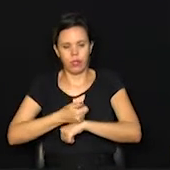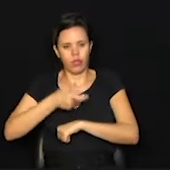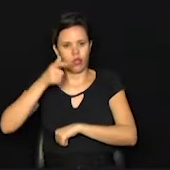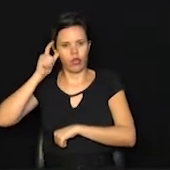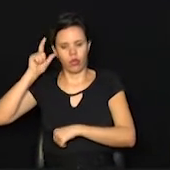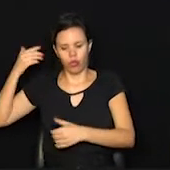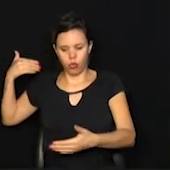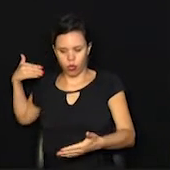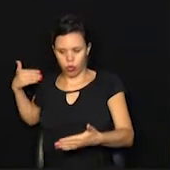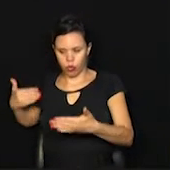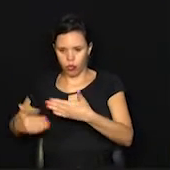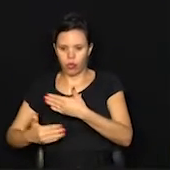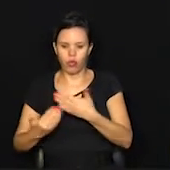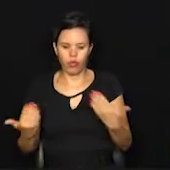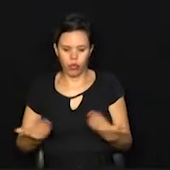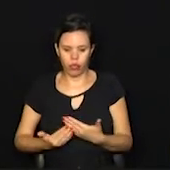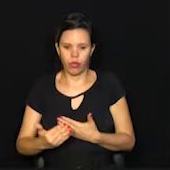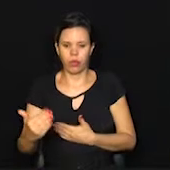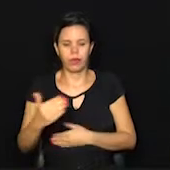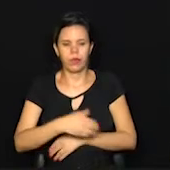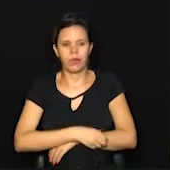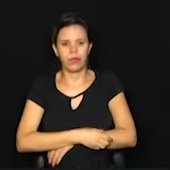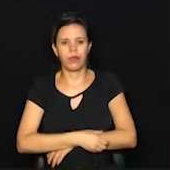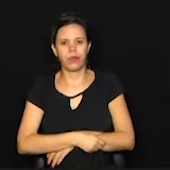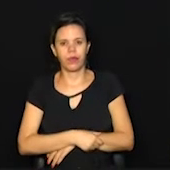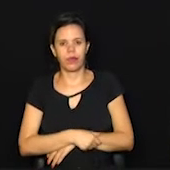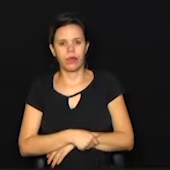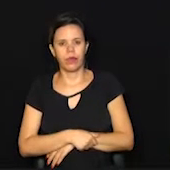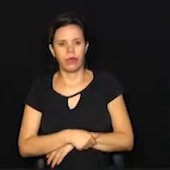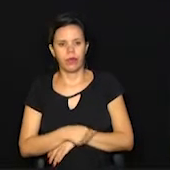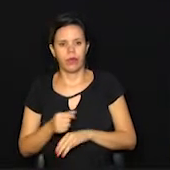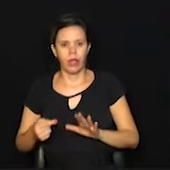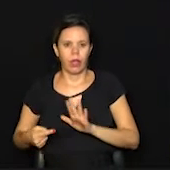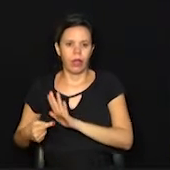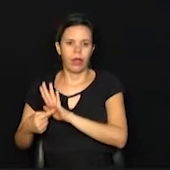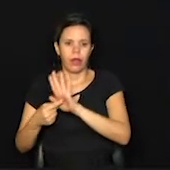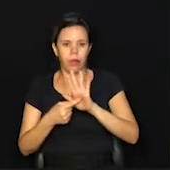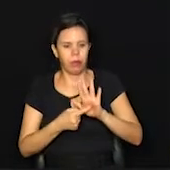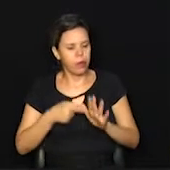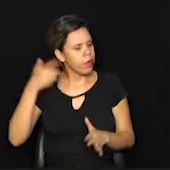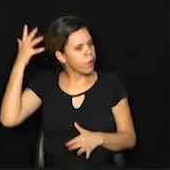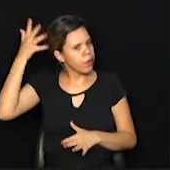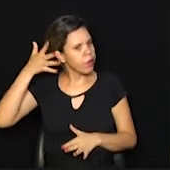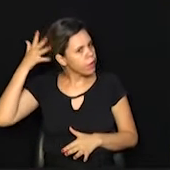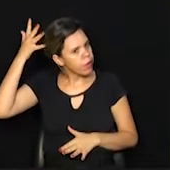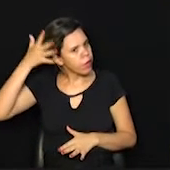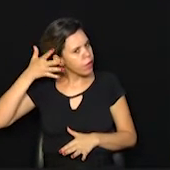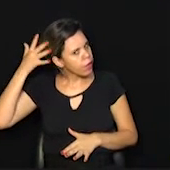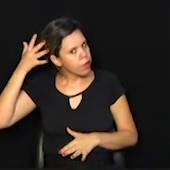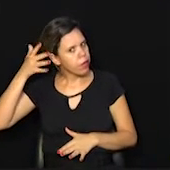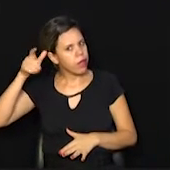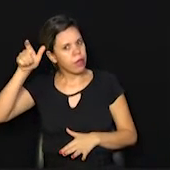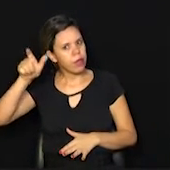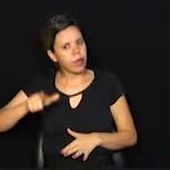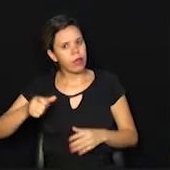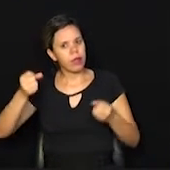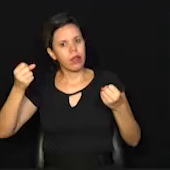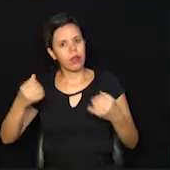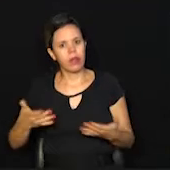hoje antes de eu passar aqui e apresentar o nosso palestrante Nossa debatedor